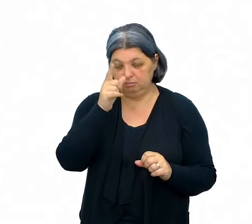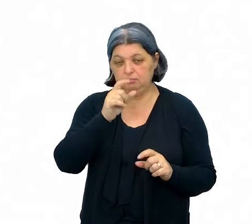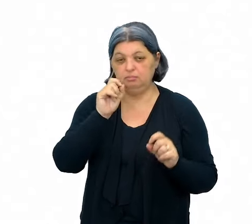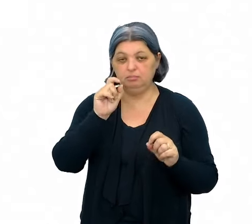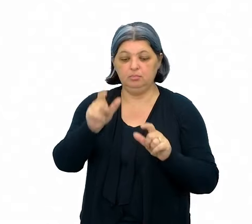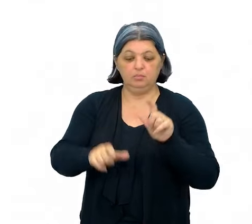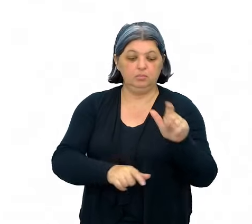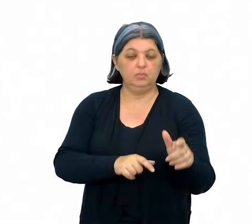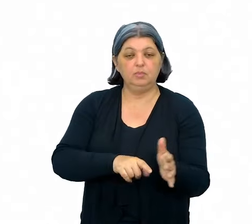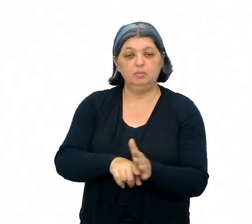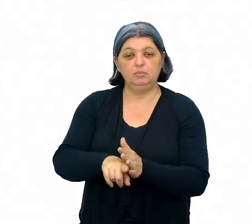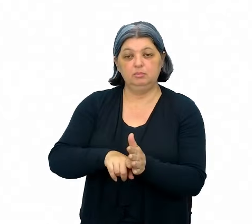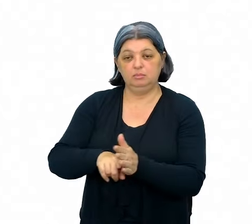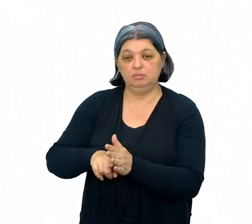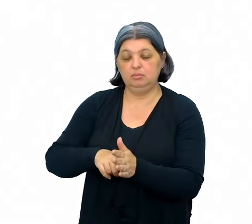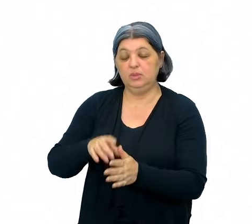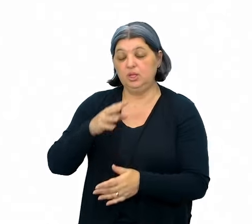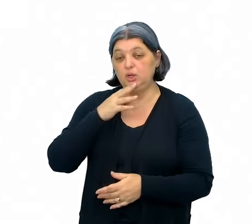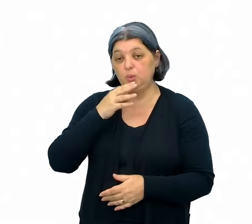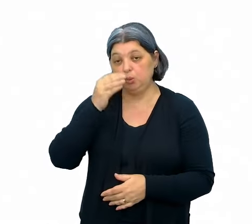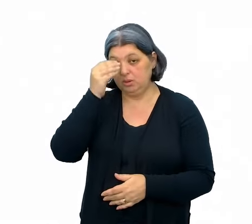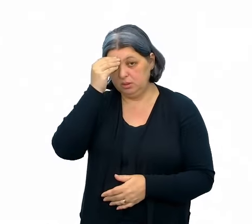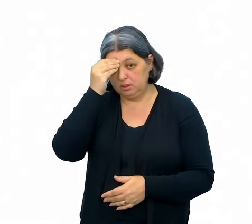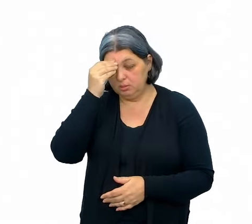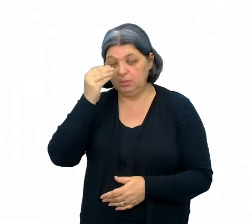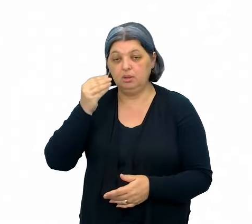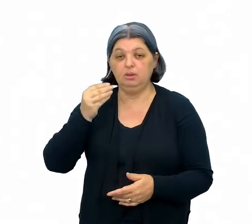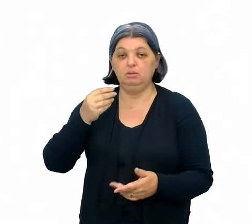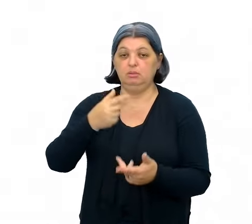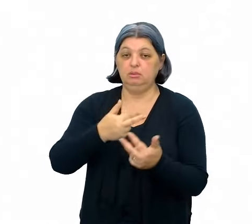No levantamento também de conhecimento prévio do